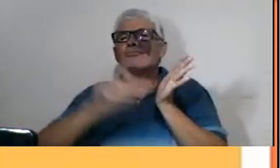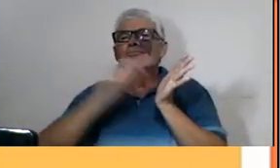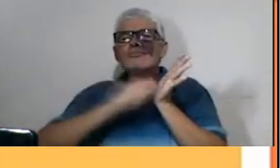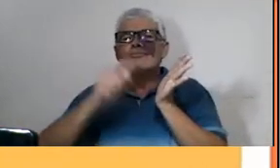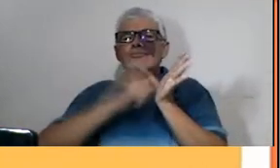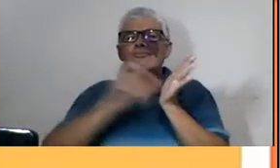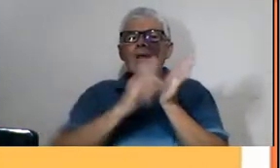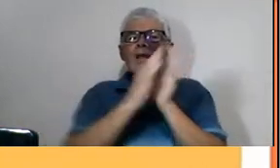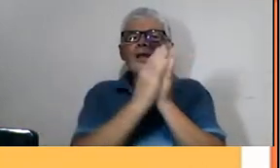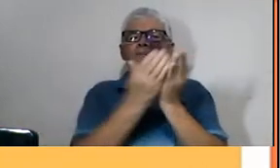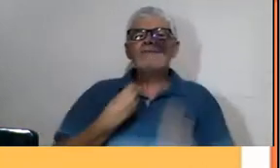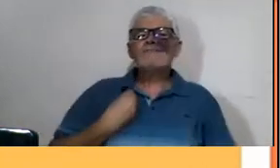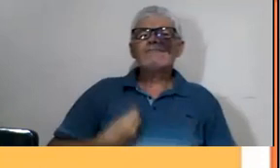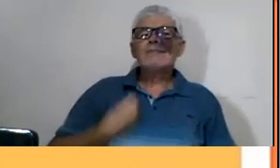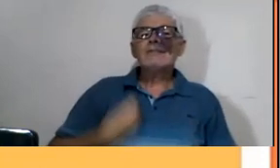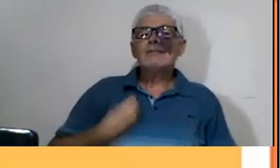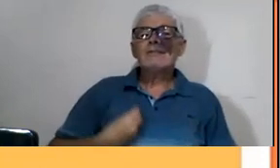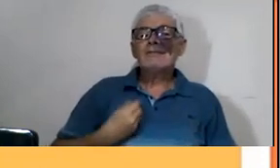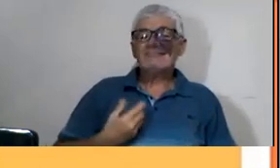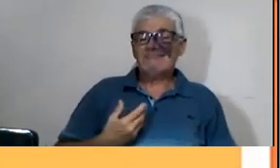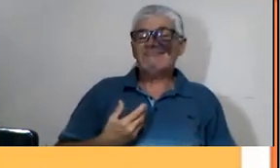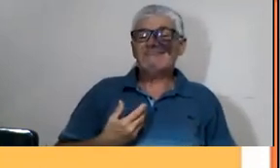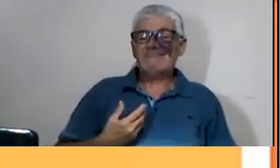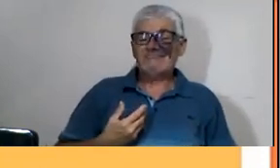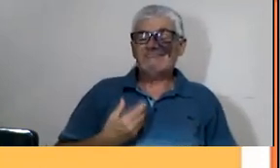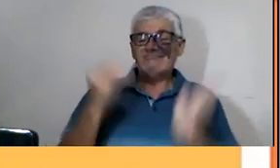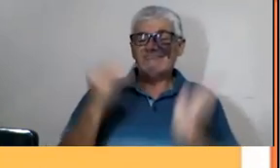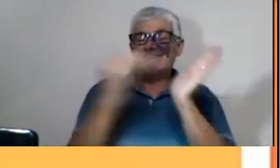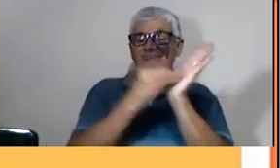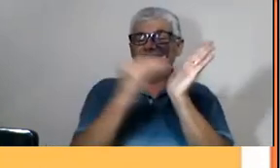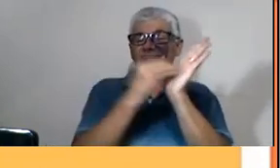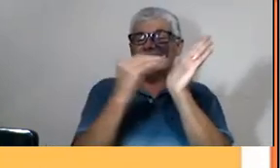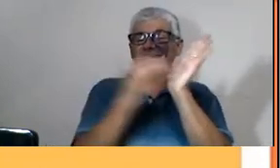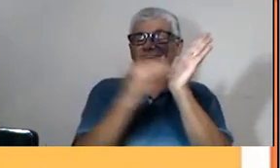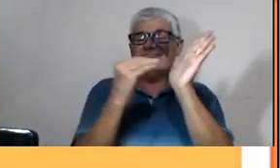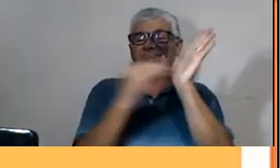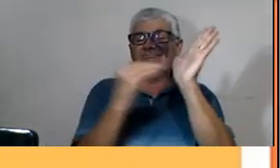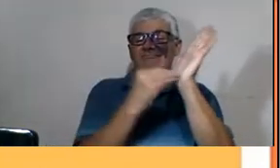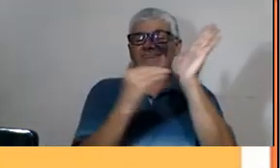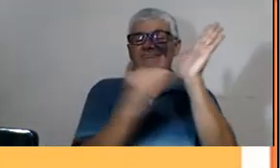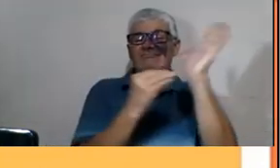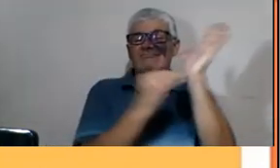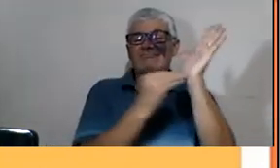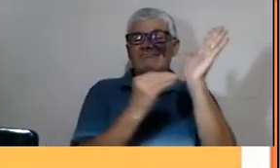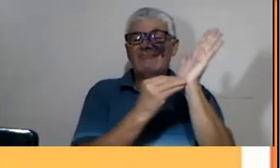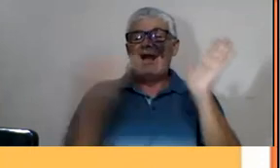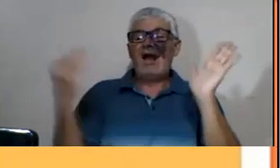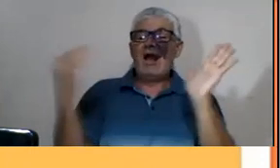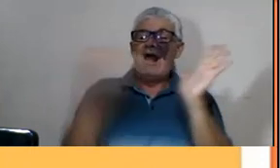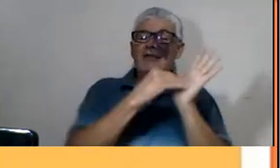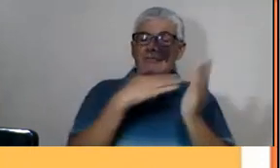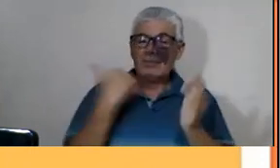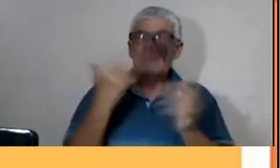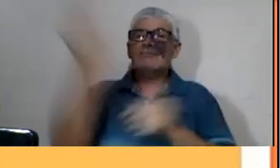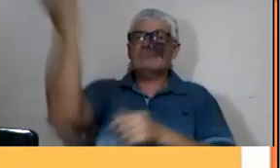sabe? Então, ontem, na festa lá do casamento, tinha 2 judeus. Não sei porque